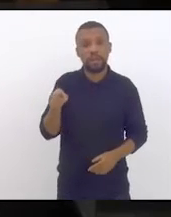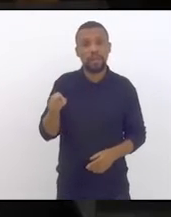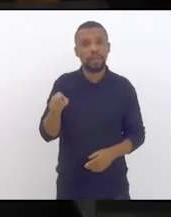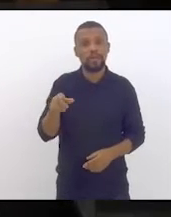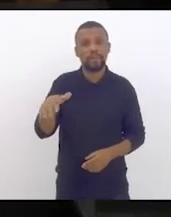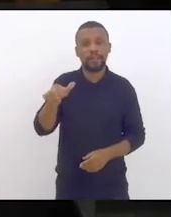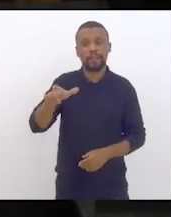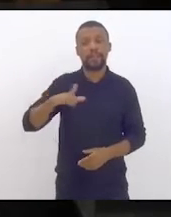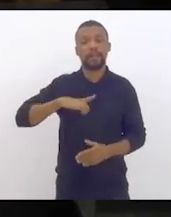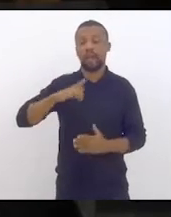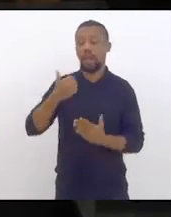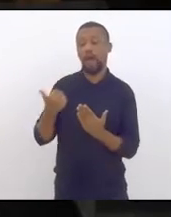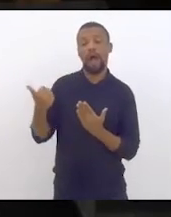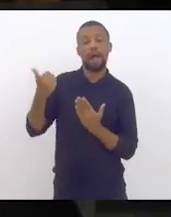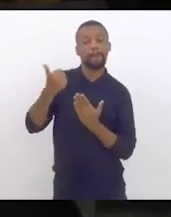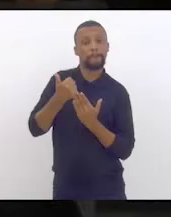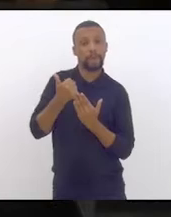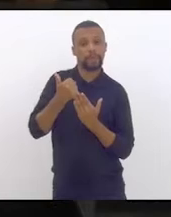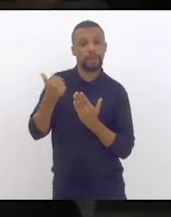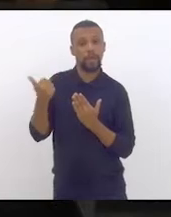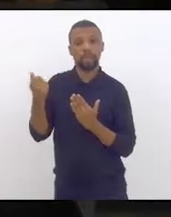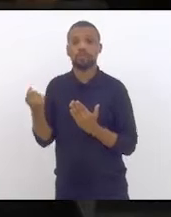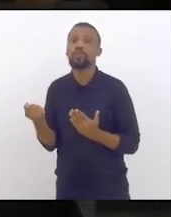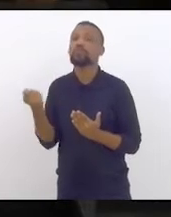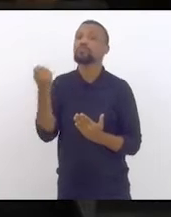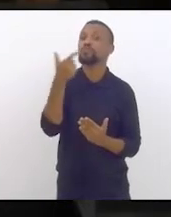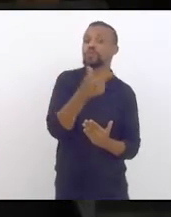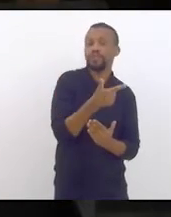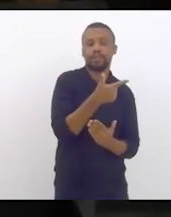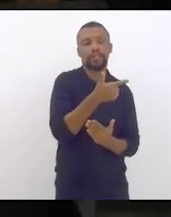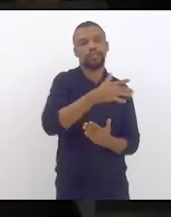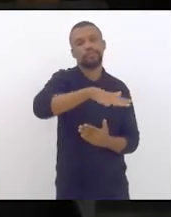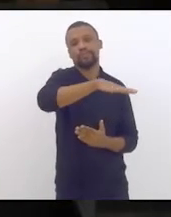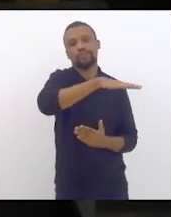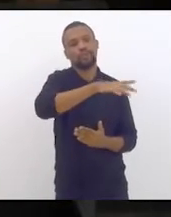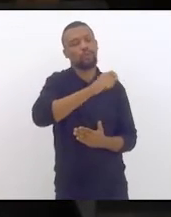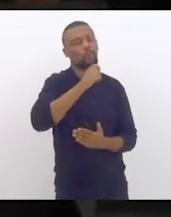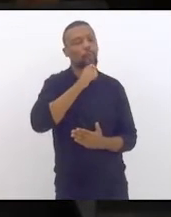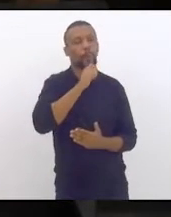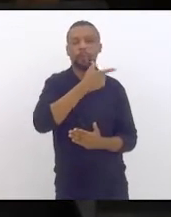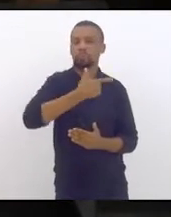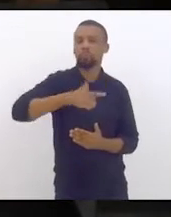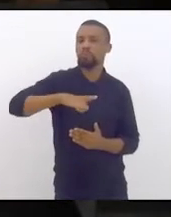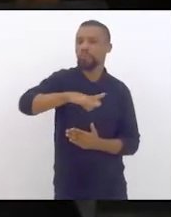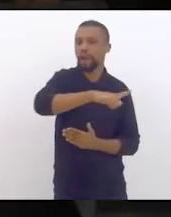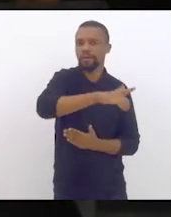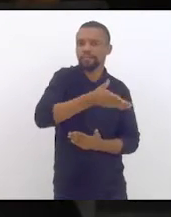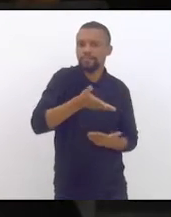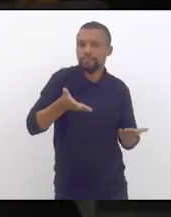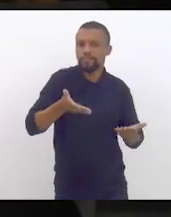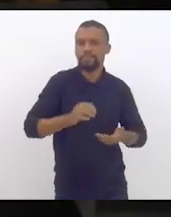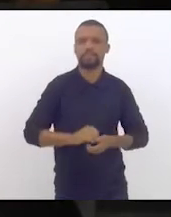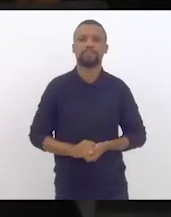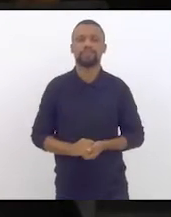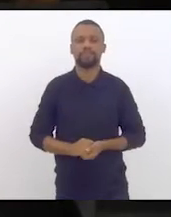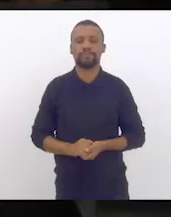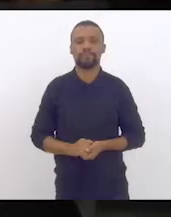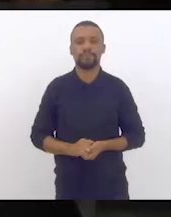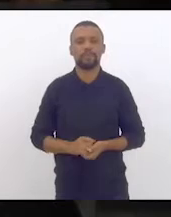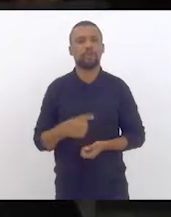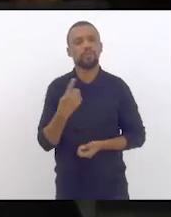privilégios que o outro não tem então a gente tá